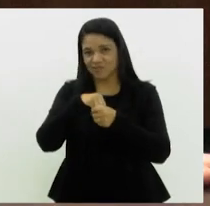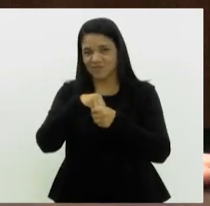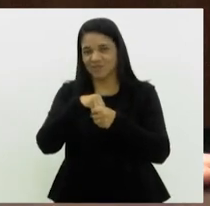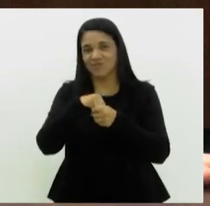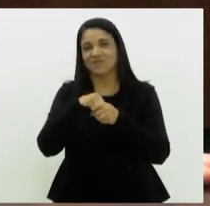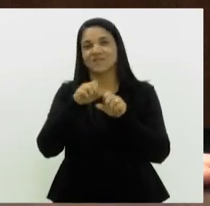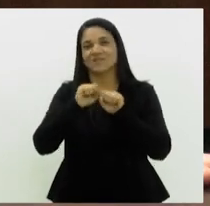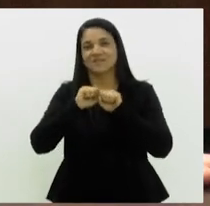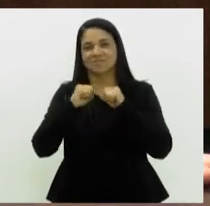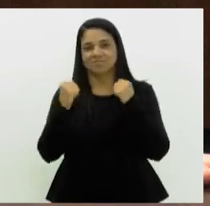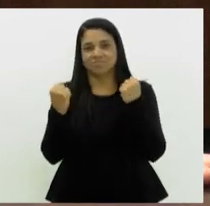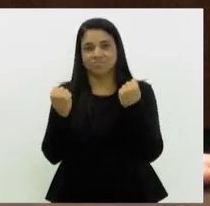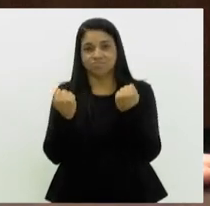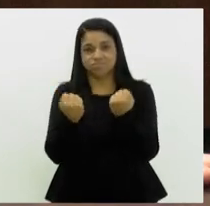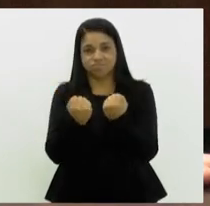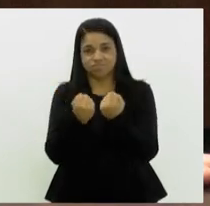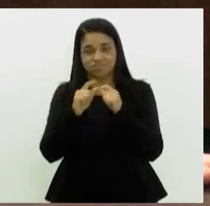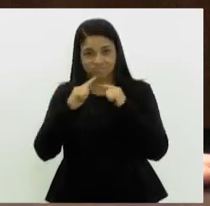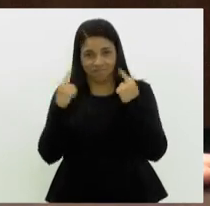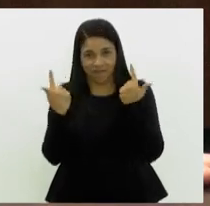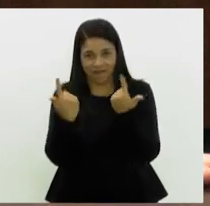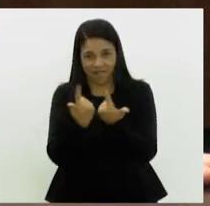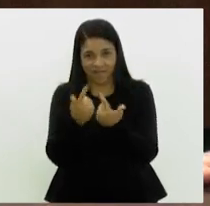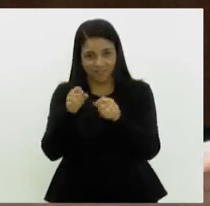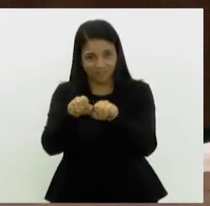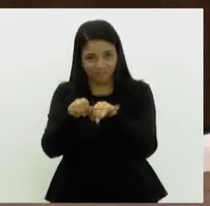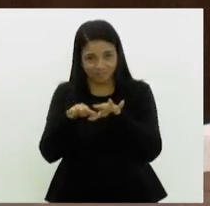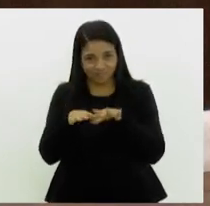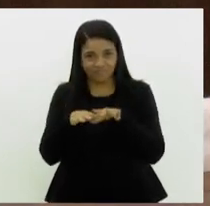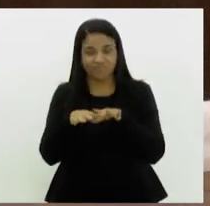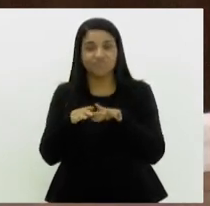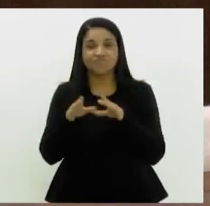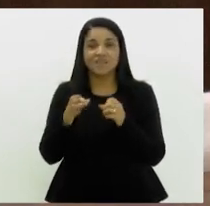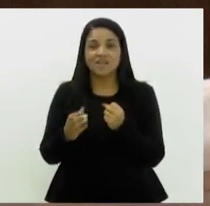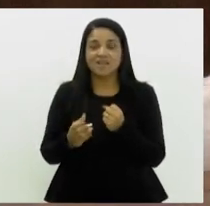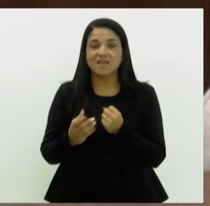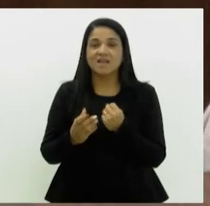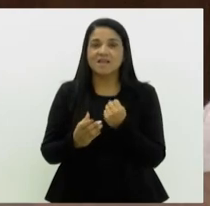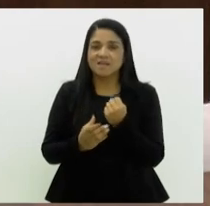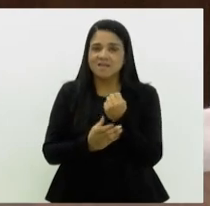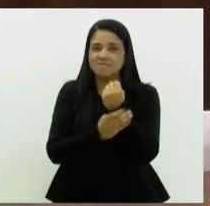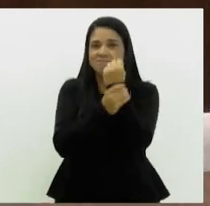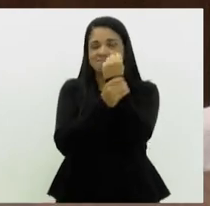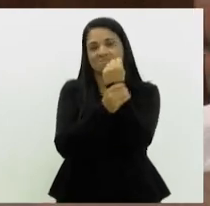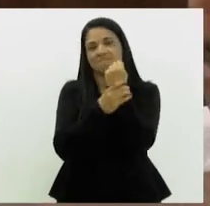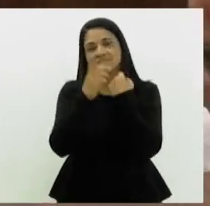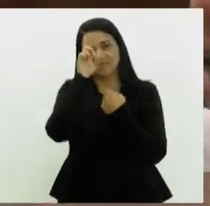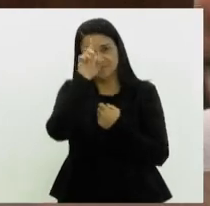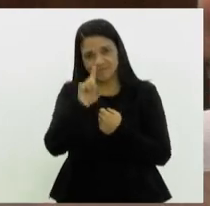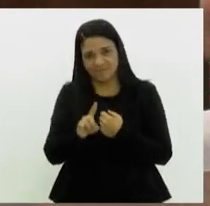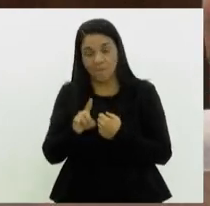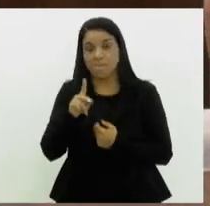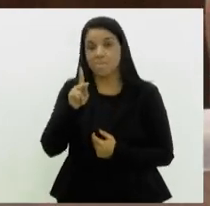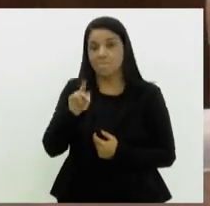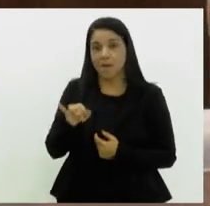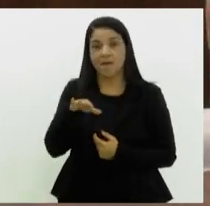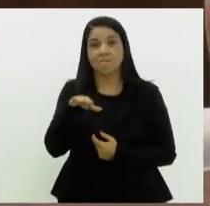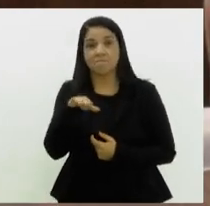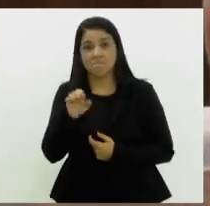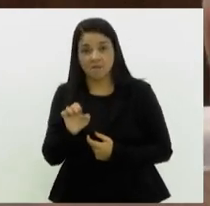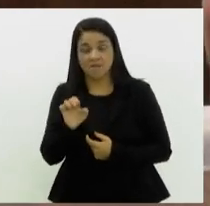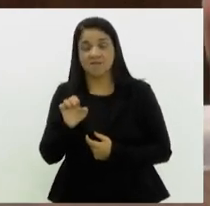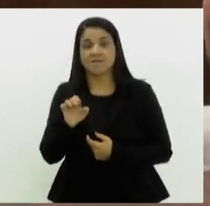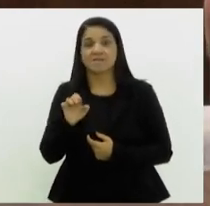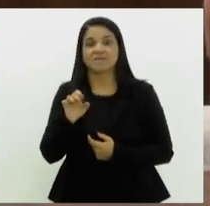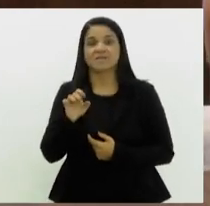do regime interno na Assembleia Legislativa, garantindo esse direito às mães e aos pais